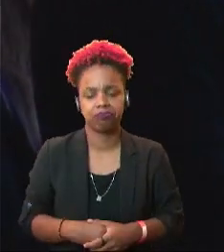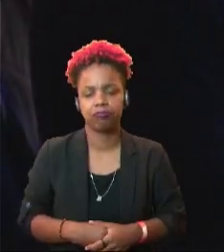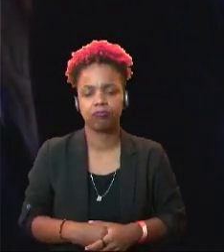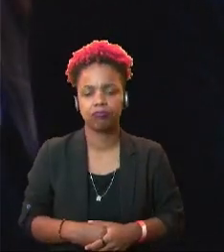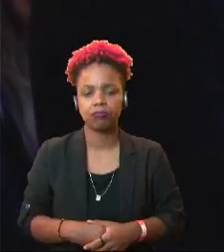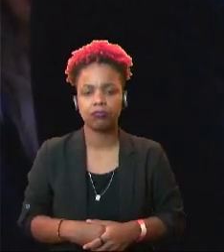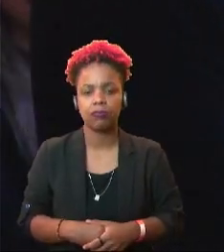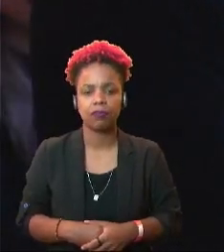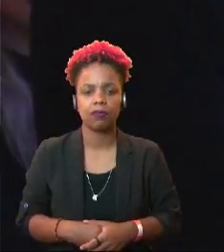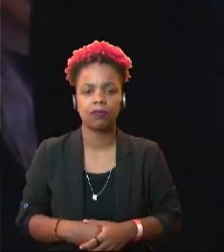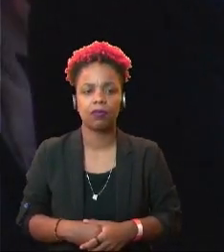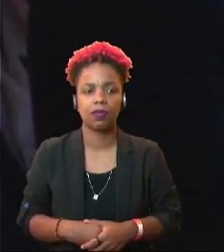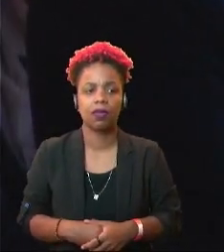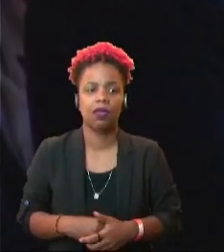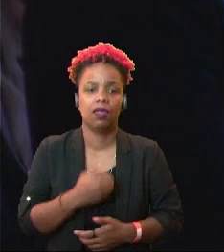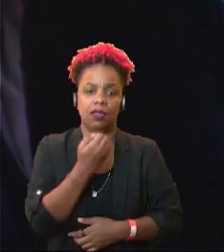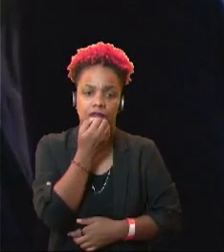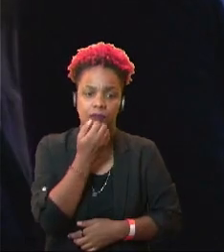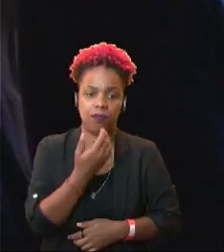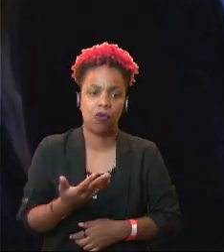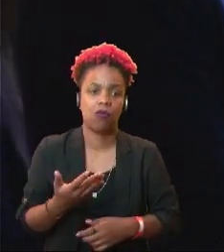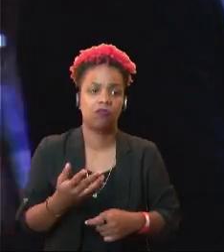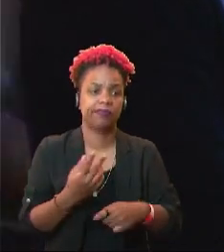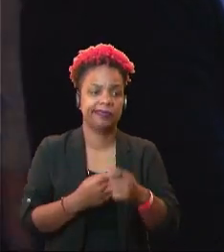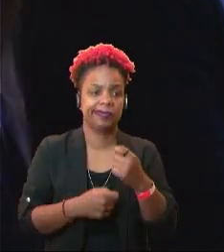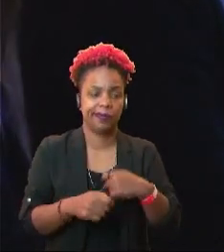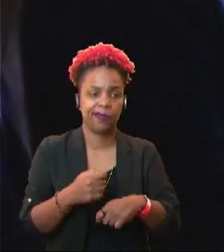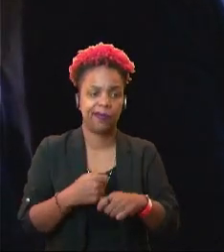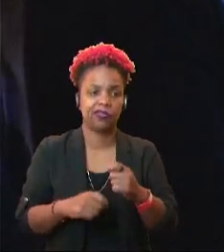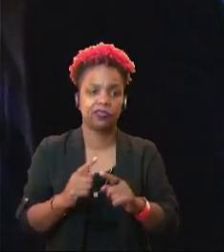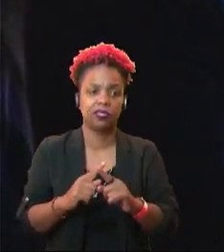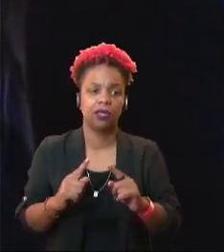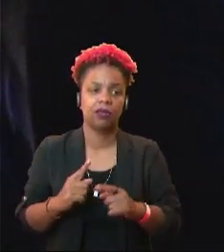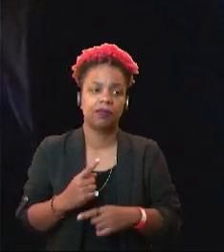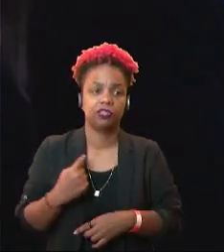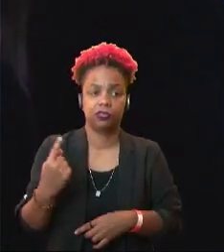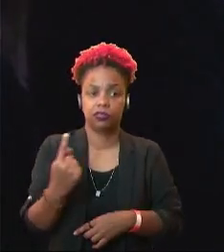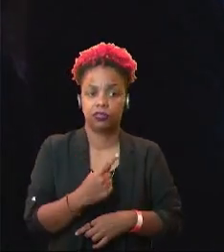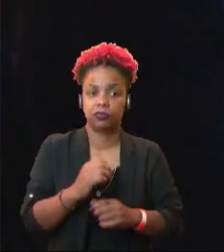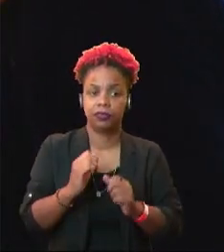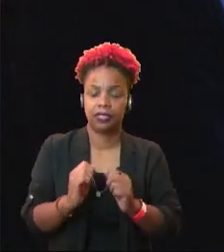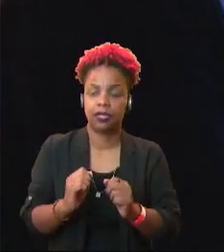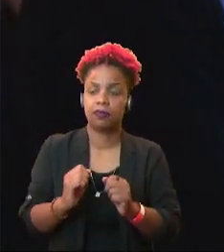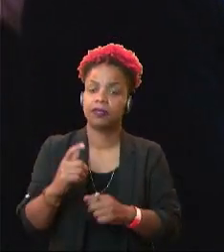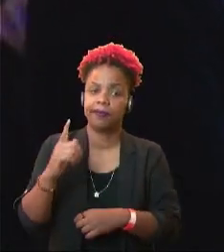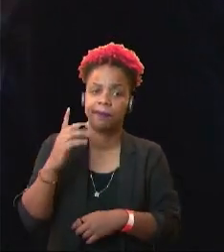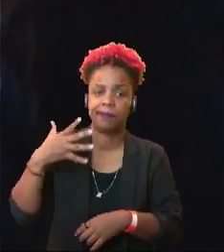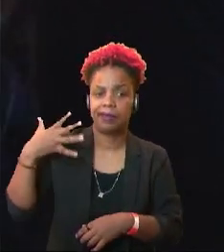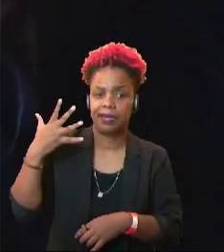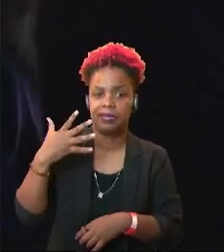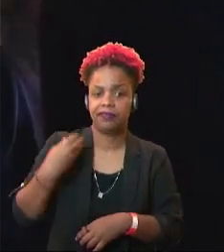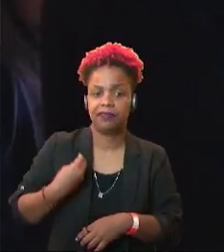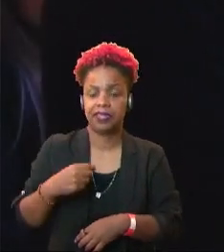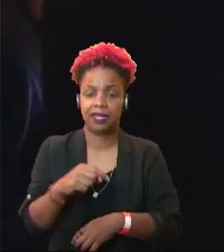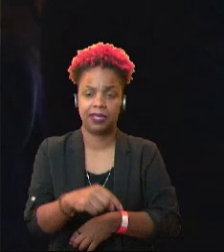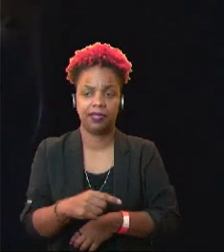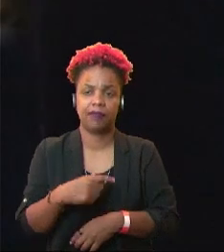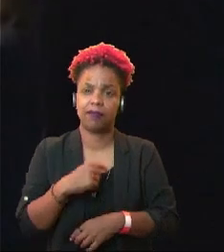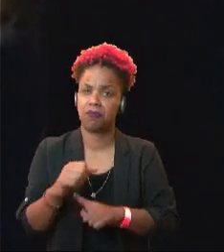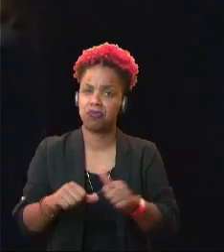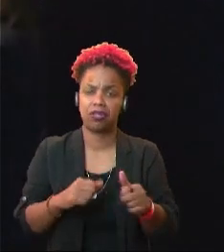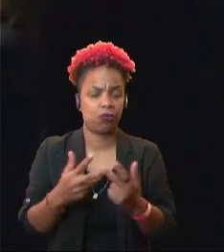E por enquanto seja um bom negócio, nós podemos ter muitos painéis como este aqui, que as coisas não vão mudar